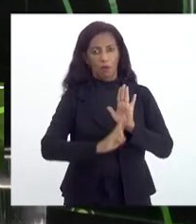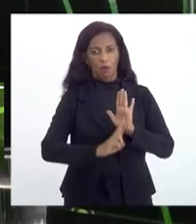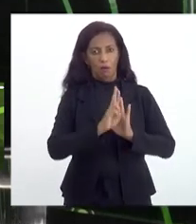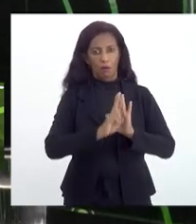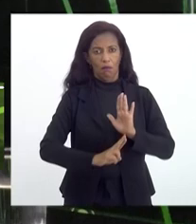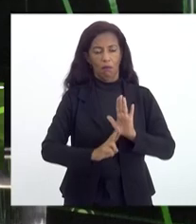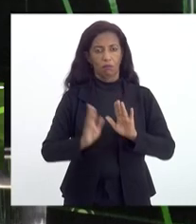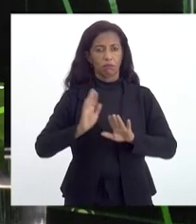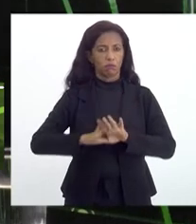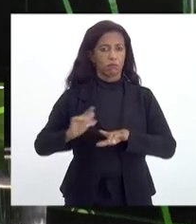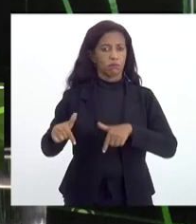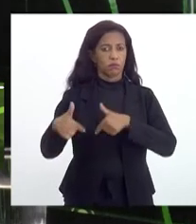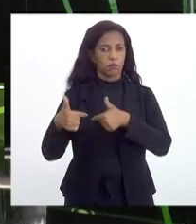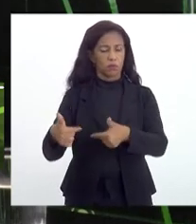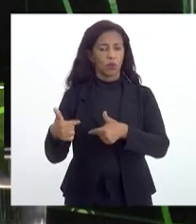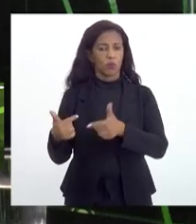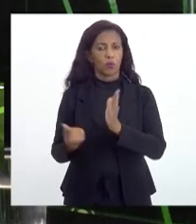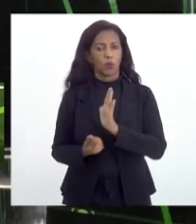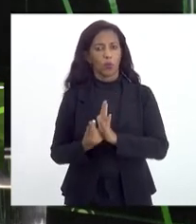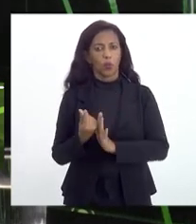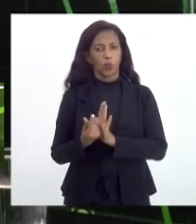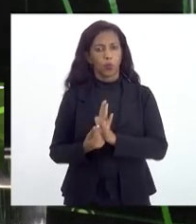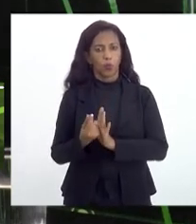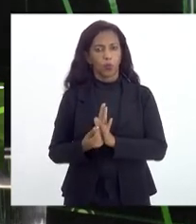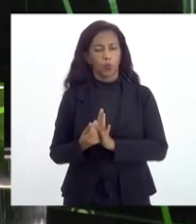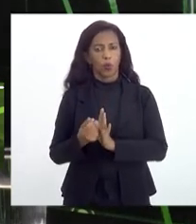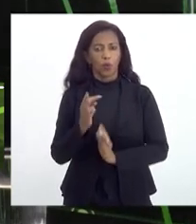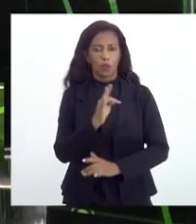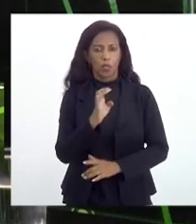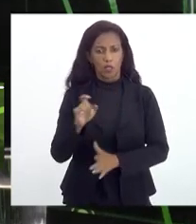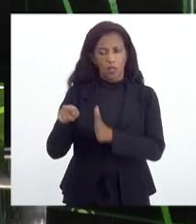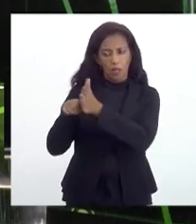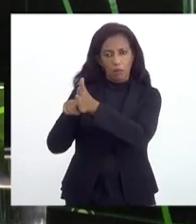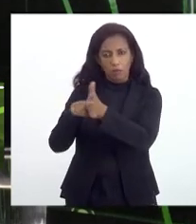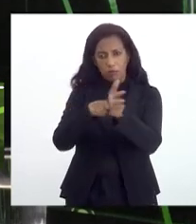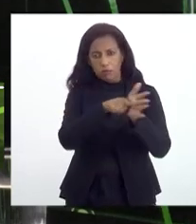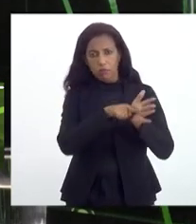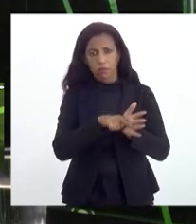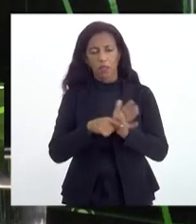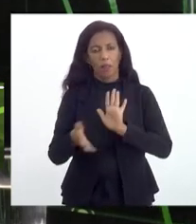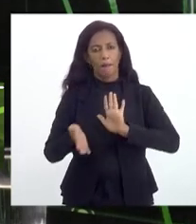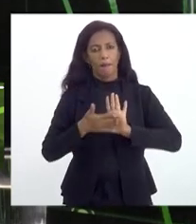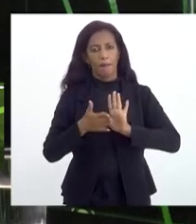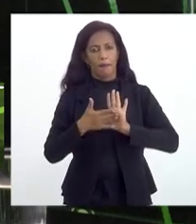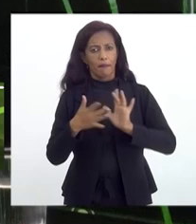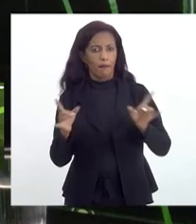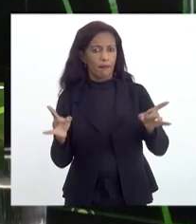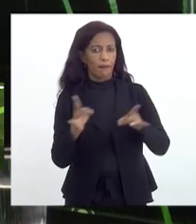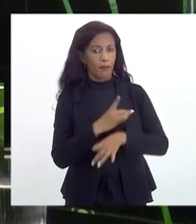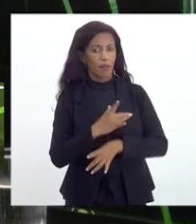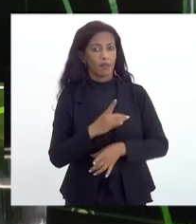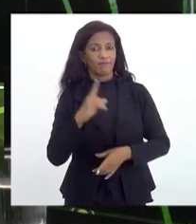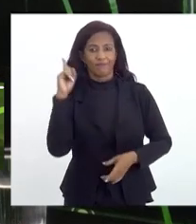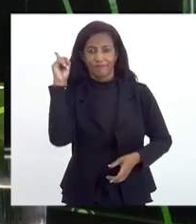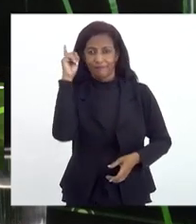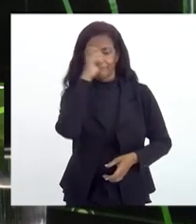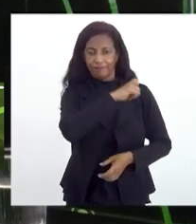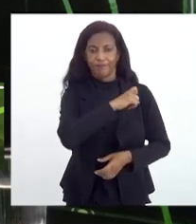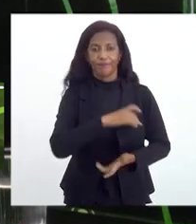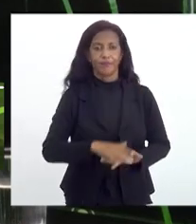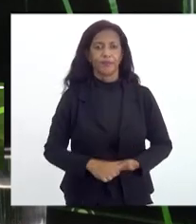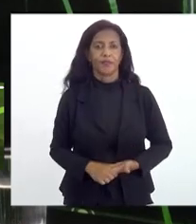da execução orçamentária, o Tribunal de Contas analisar, dar o parecer, então isso seria bem difícil